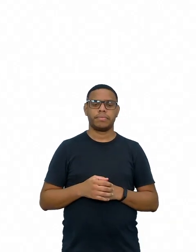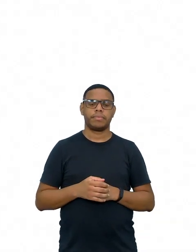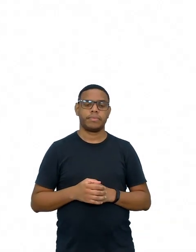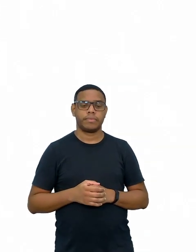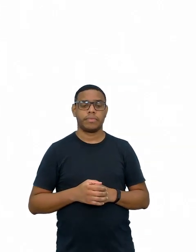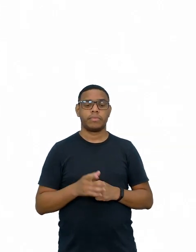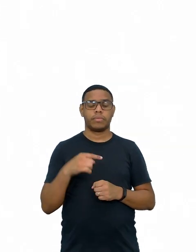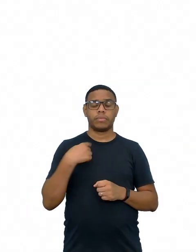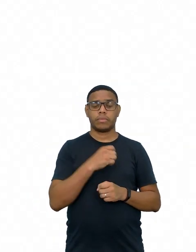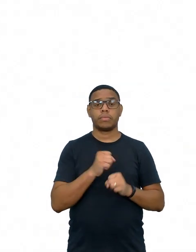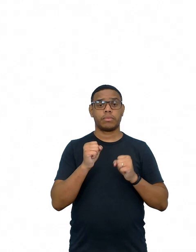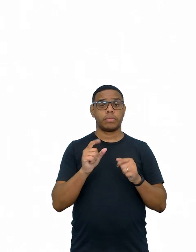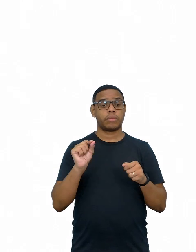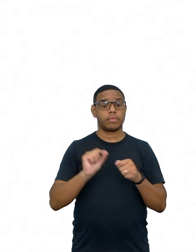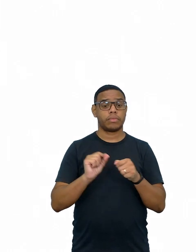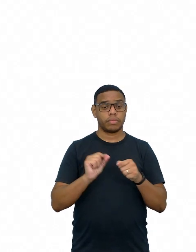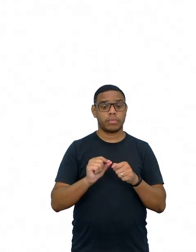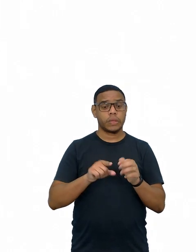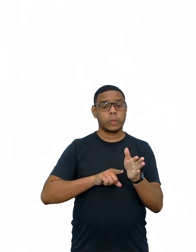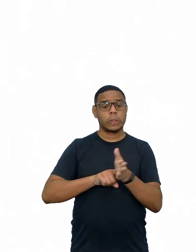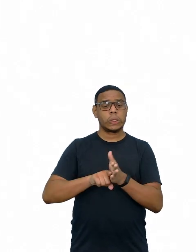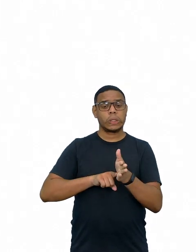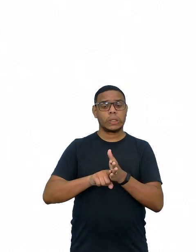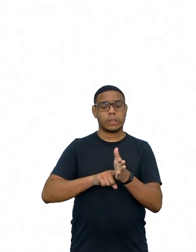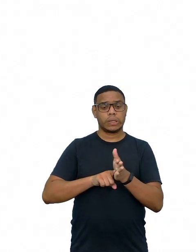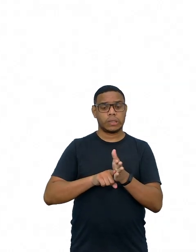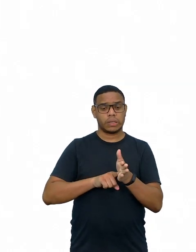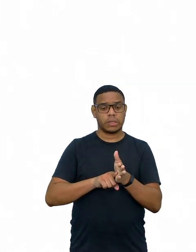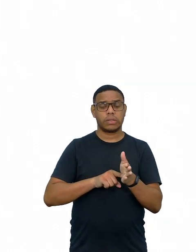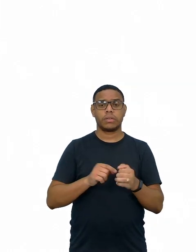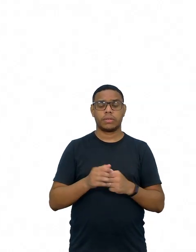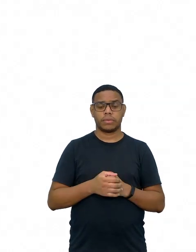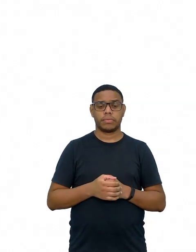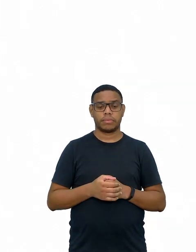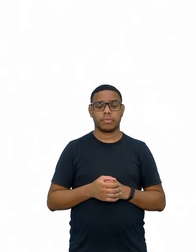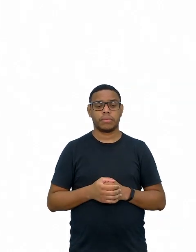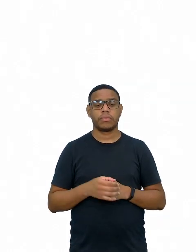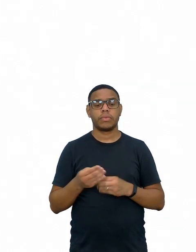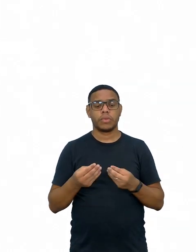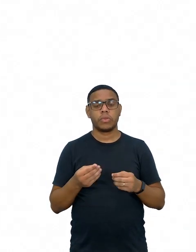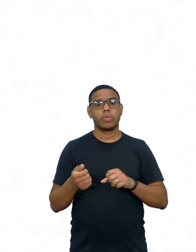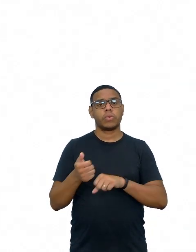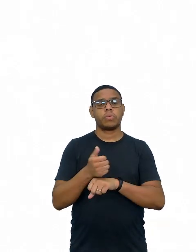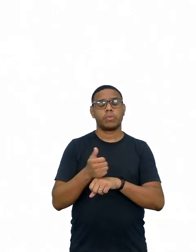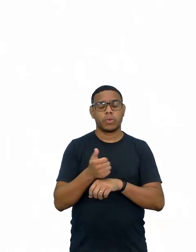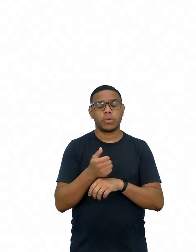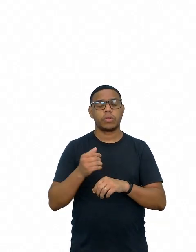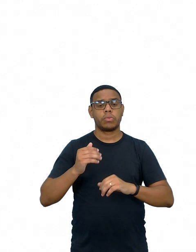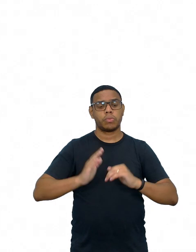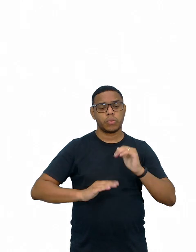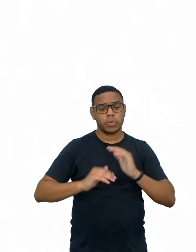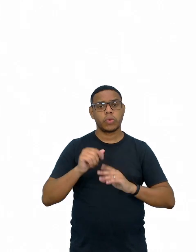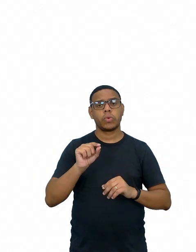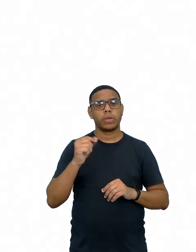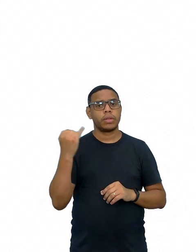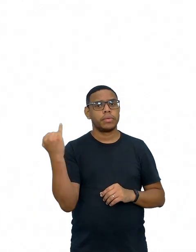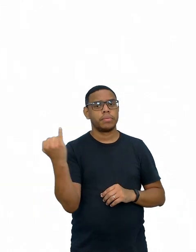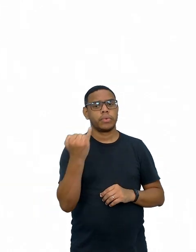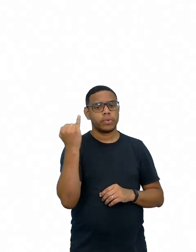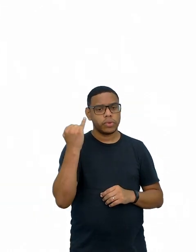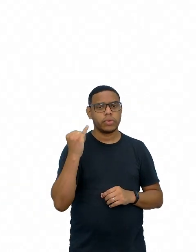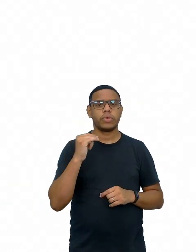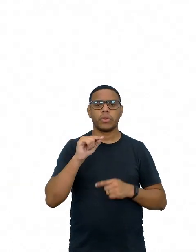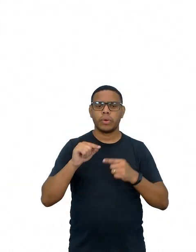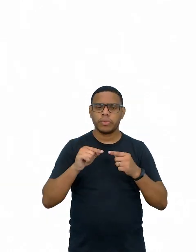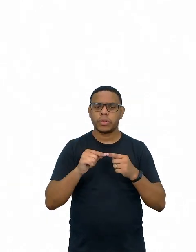a gente pode fazer uma pesquisa das profissões, da importância desse